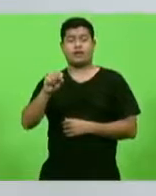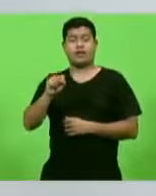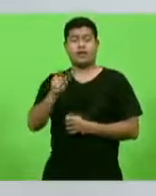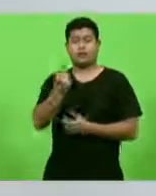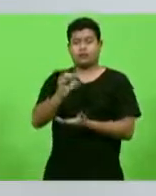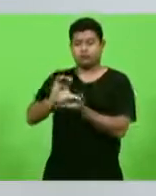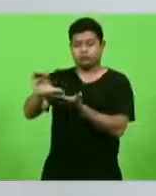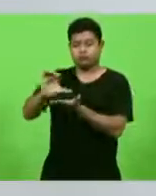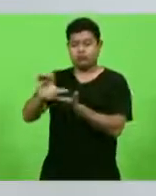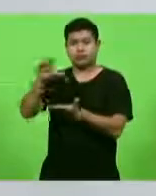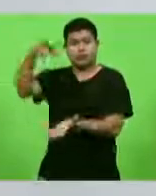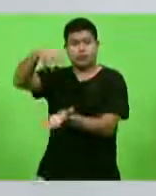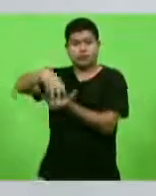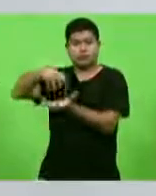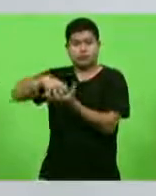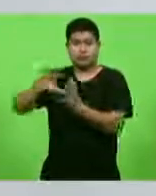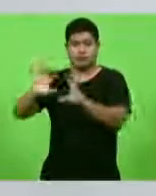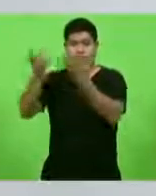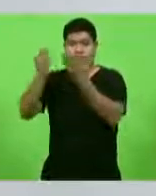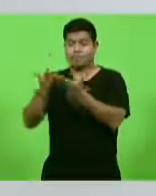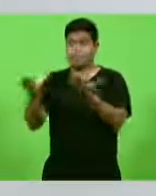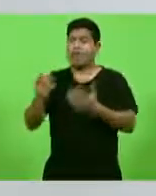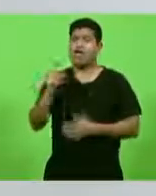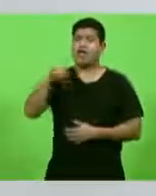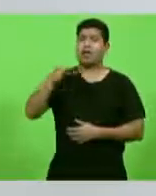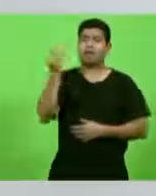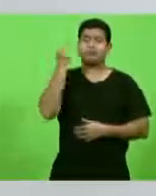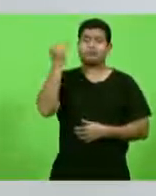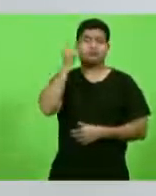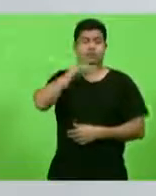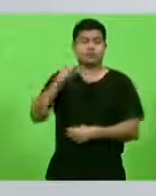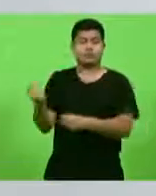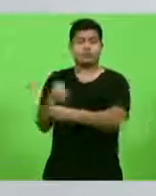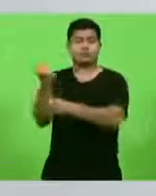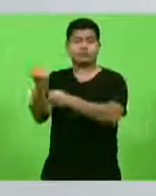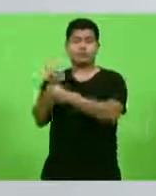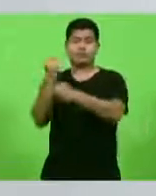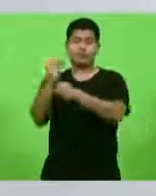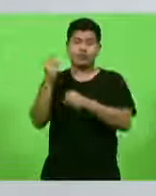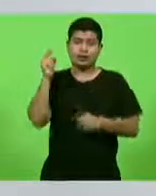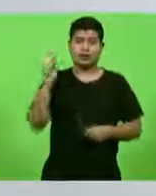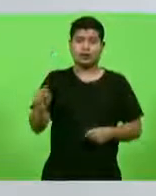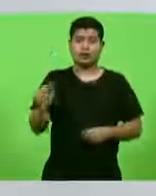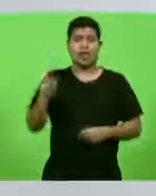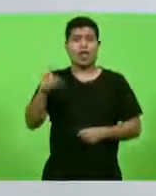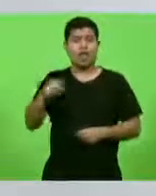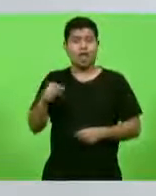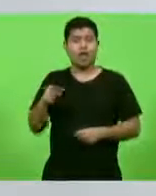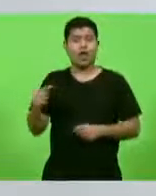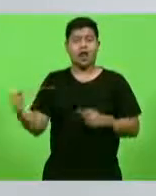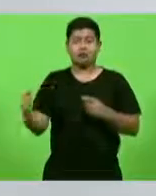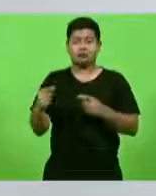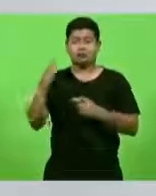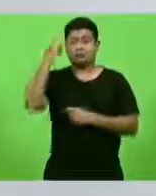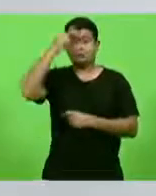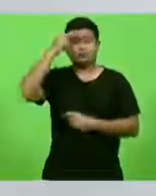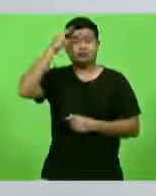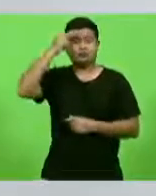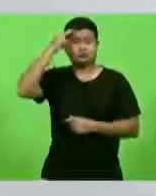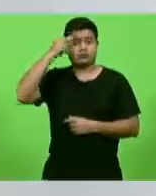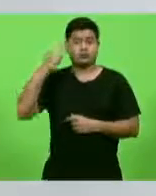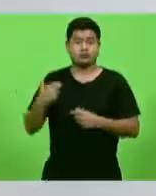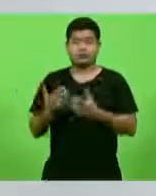Convenções de Blumenau são fundamentais para a gente construir esse sonho, que é um sonho econômico, é um sonho do